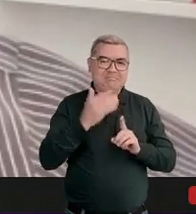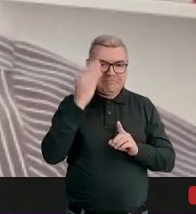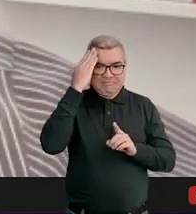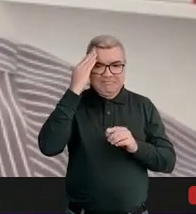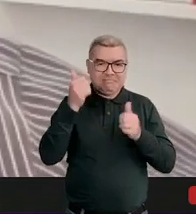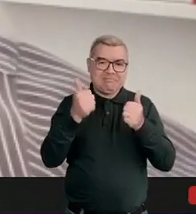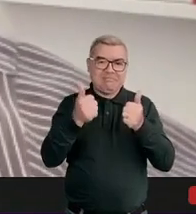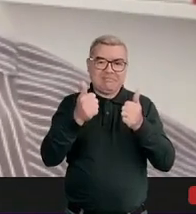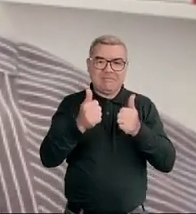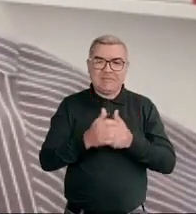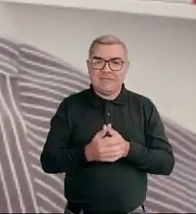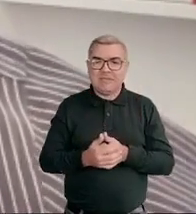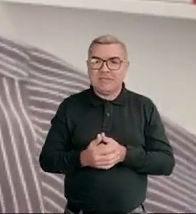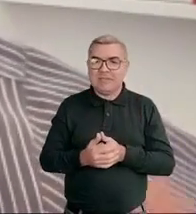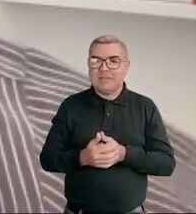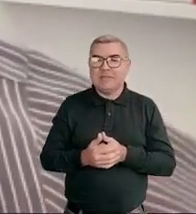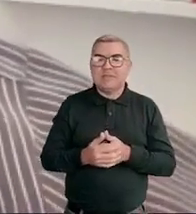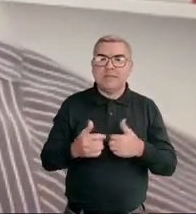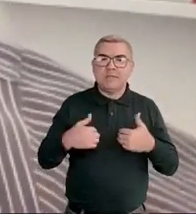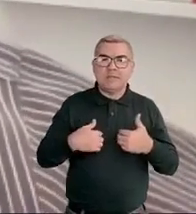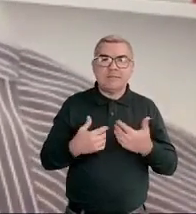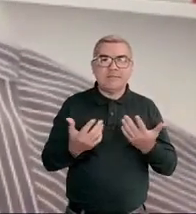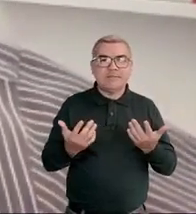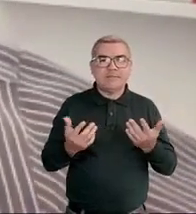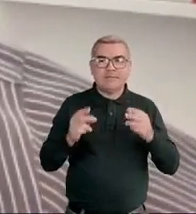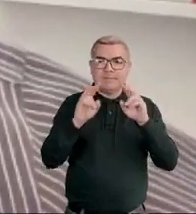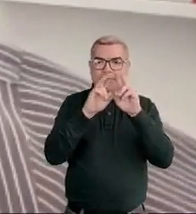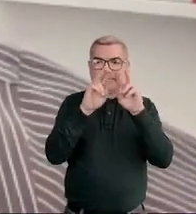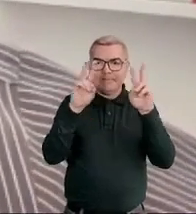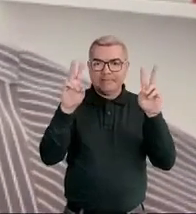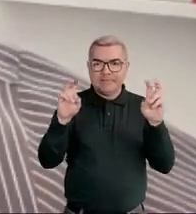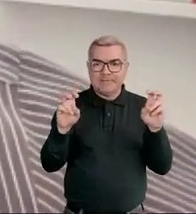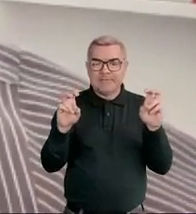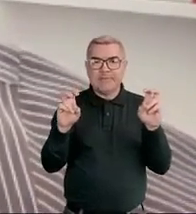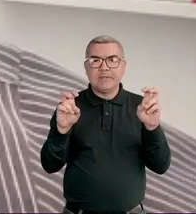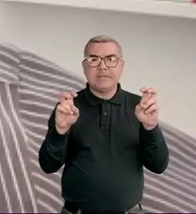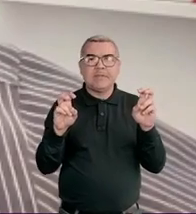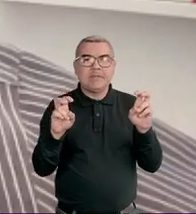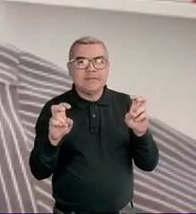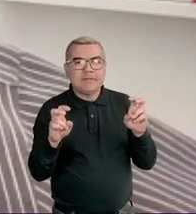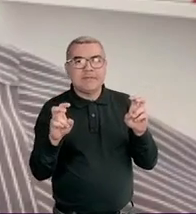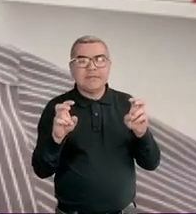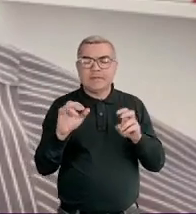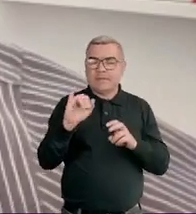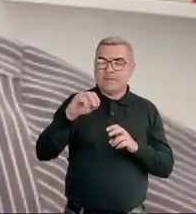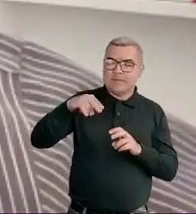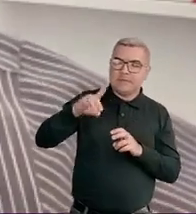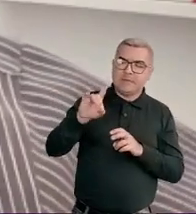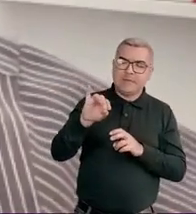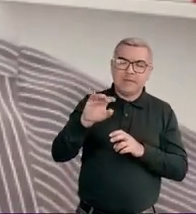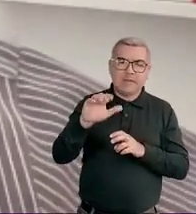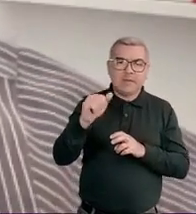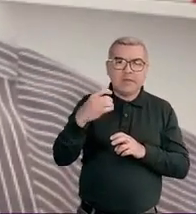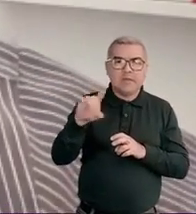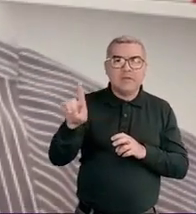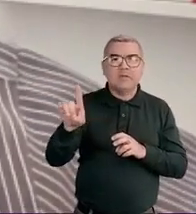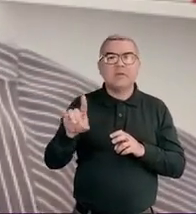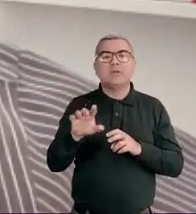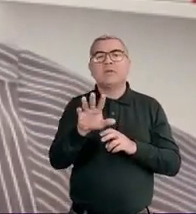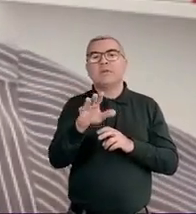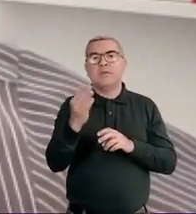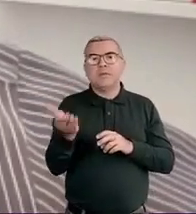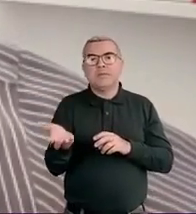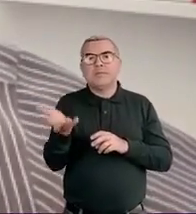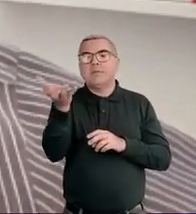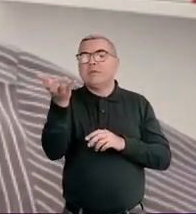falar um pouco sobre as CAR-T, uma pequena introdução e as indicações, no modo geral, tentando ressaltar